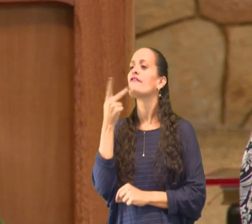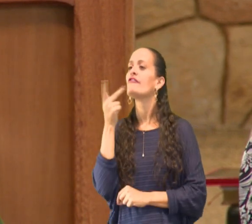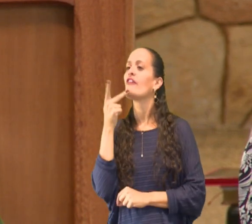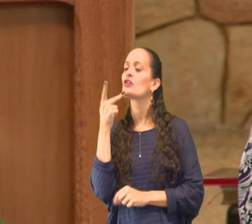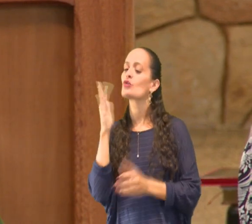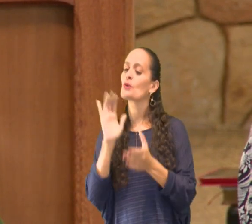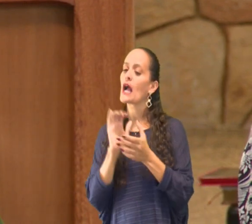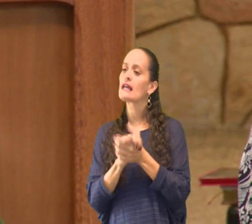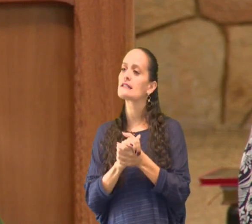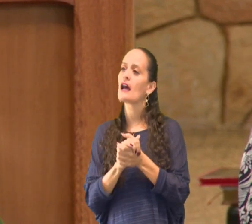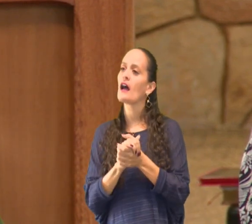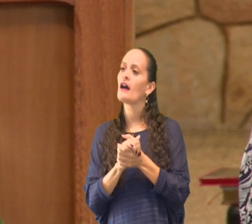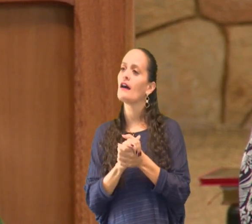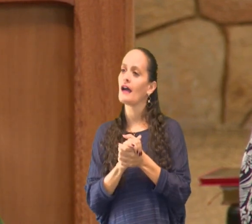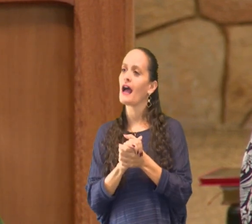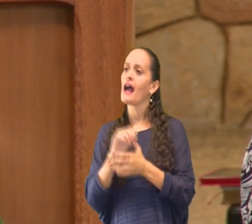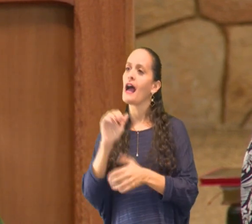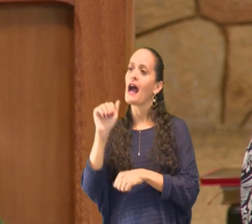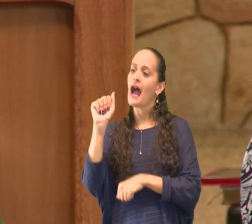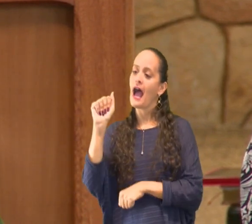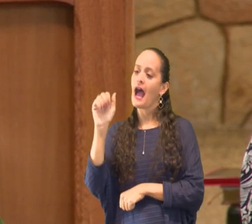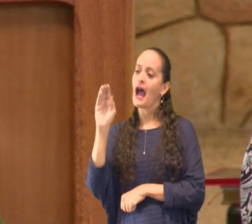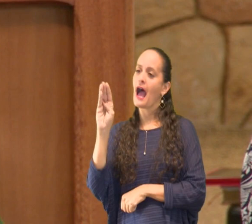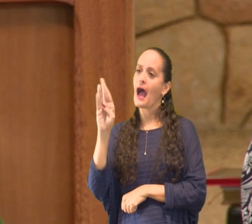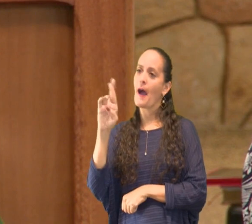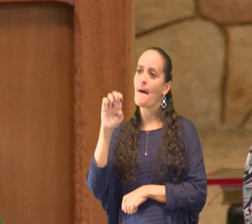casal Abrão e Agar,